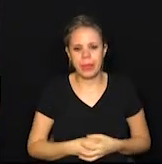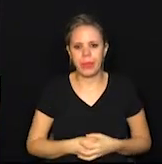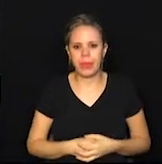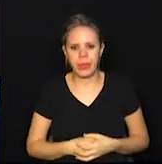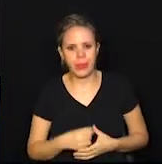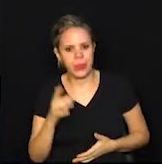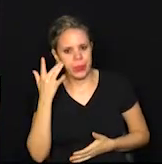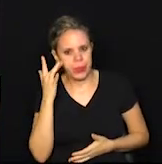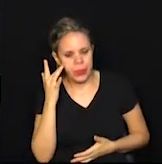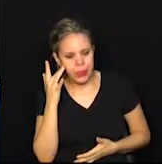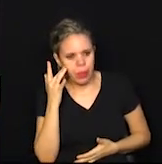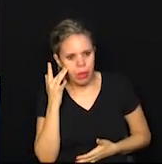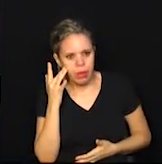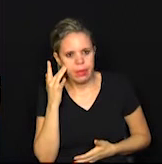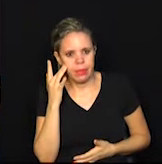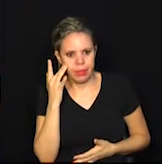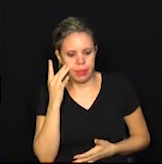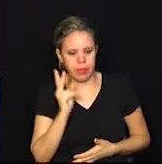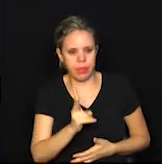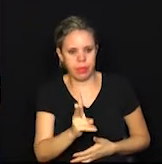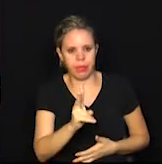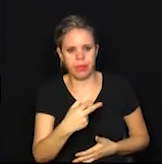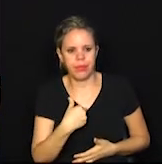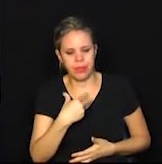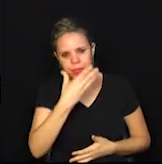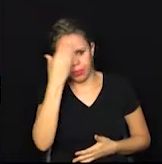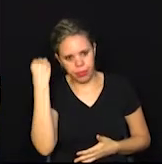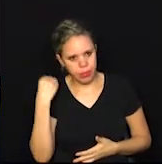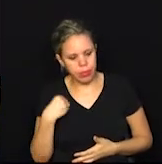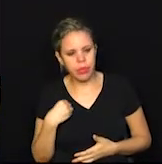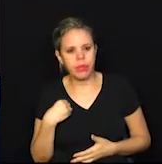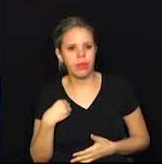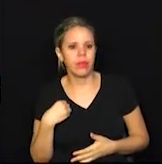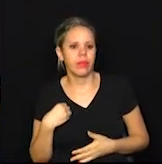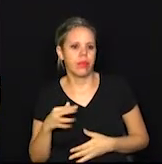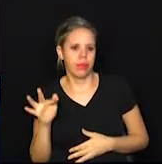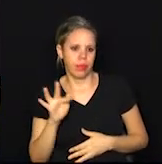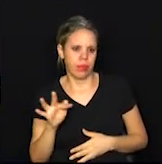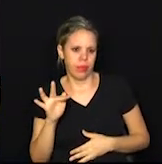acho também aqui que a gente não pode esquecer sempre das instituições de ensino superiores.